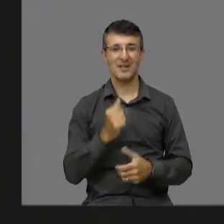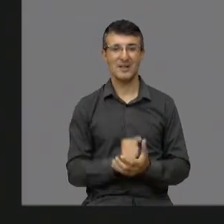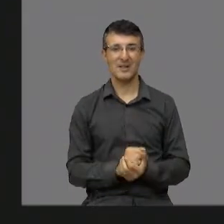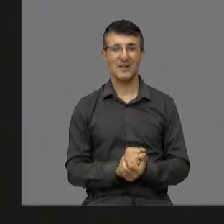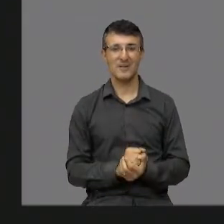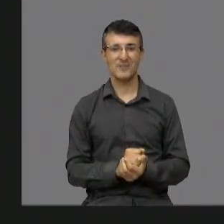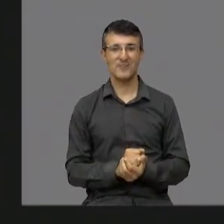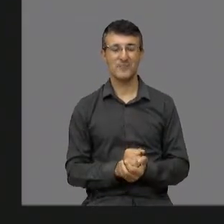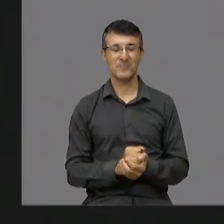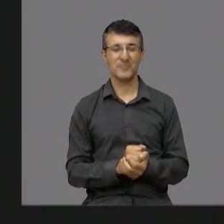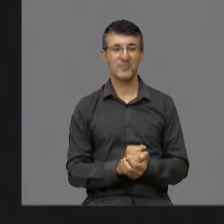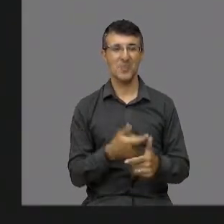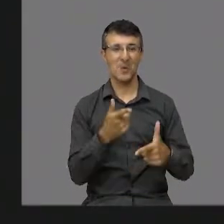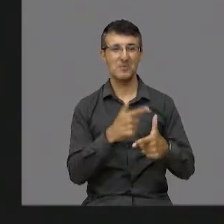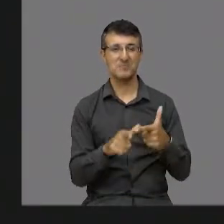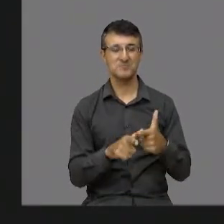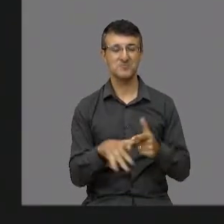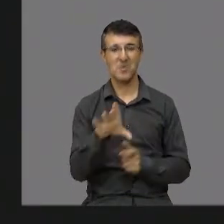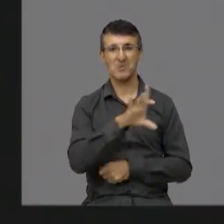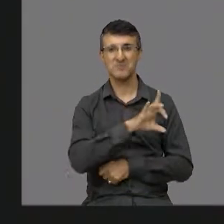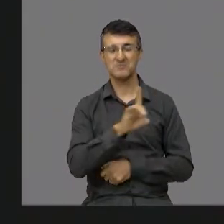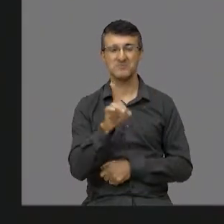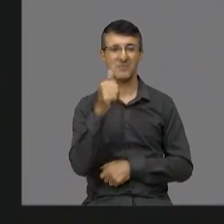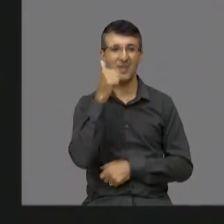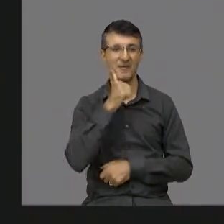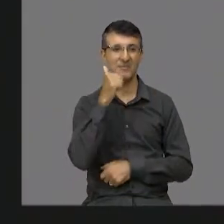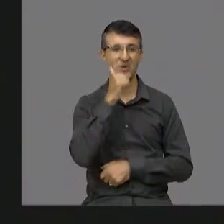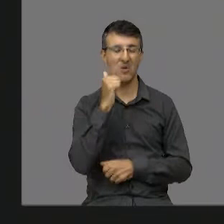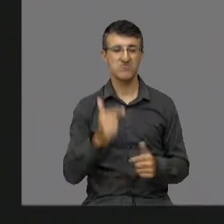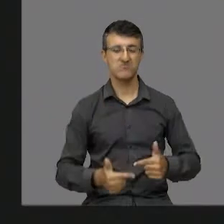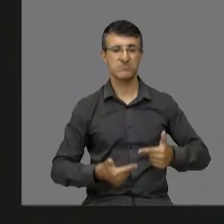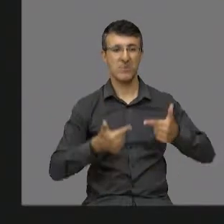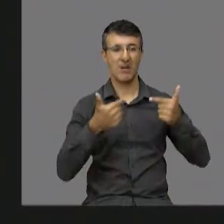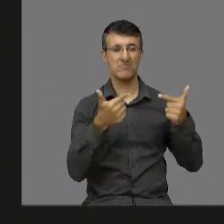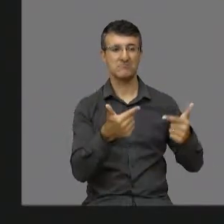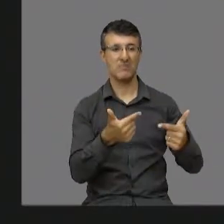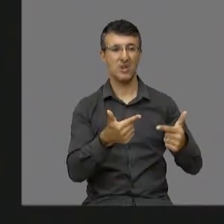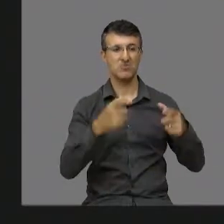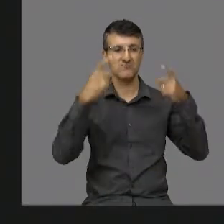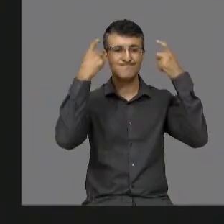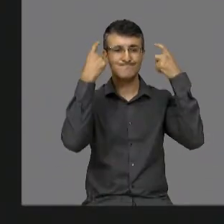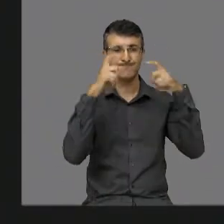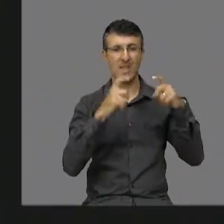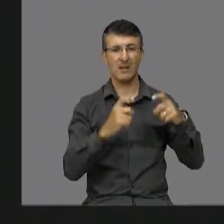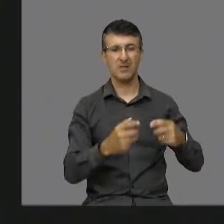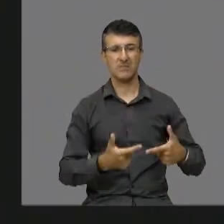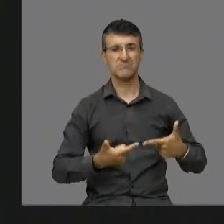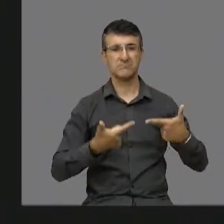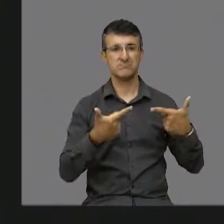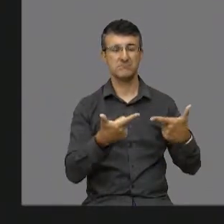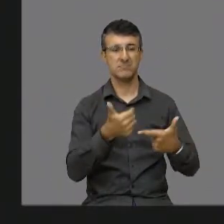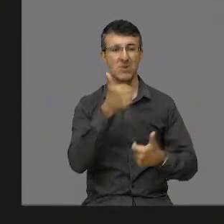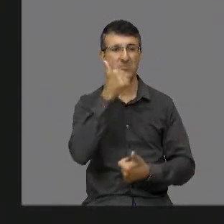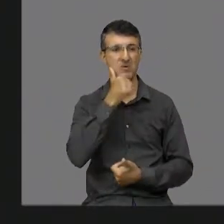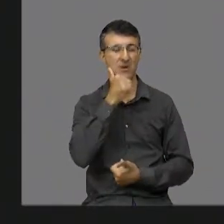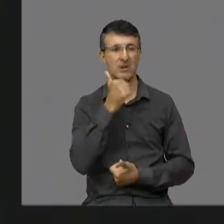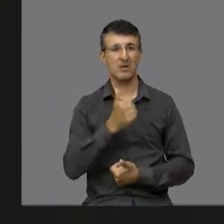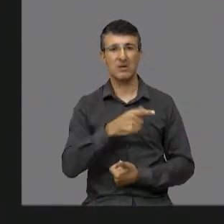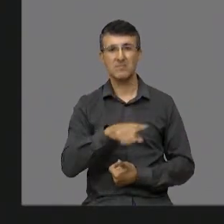do Dia da Mulher, da questão do combate à violência contra as mulheres. Eu até estava aqui semana passada,